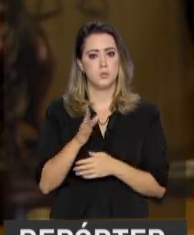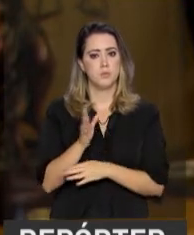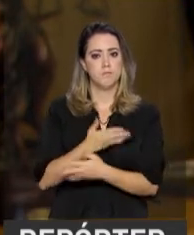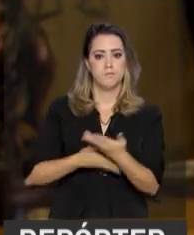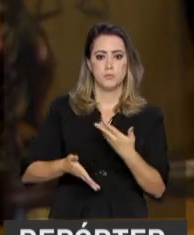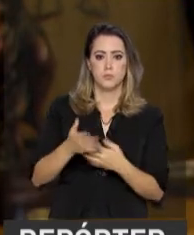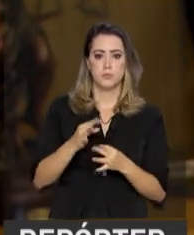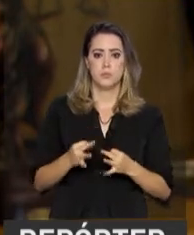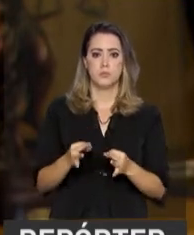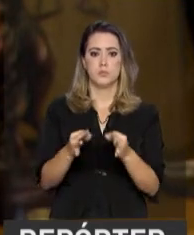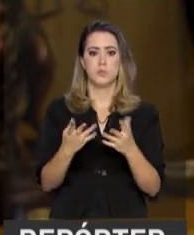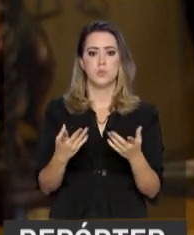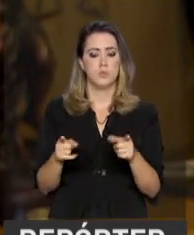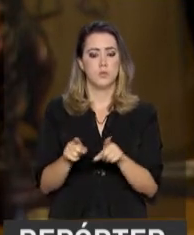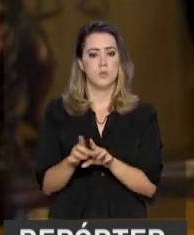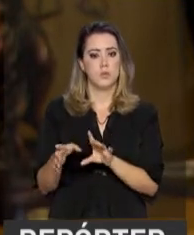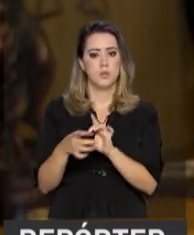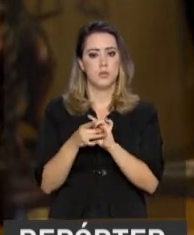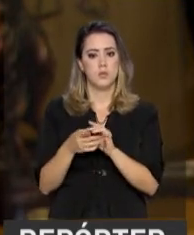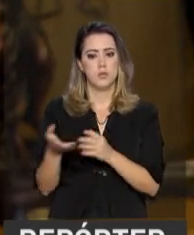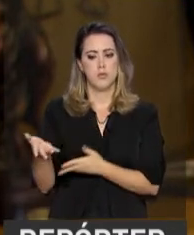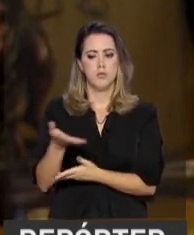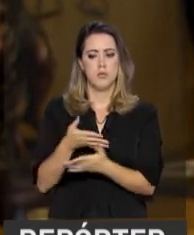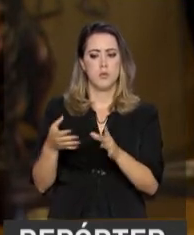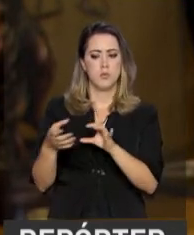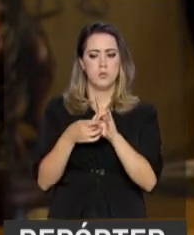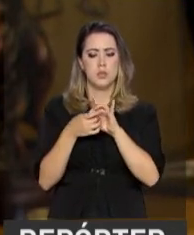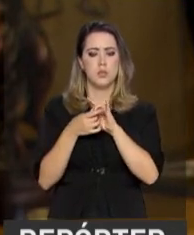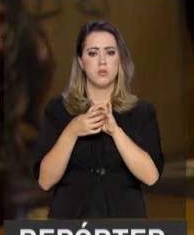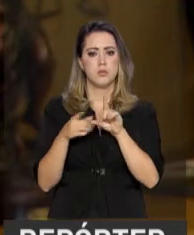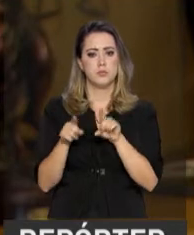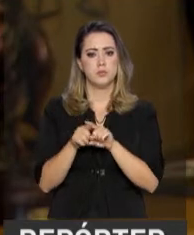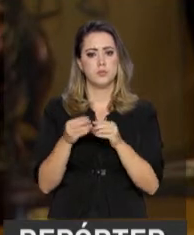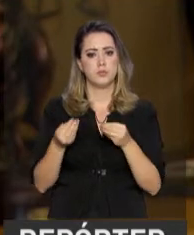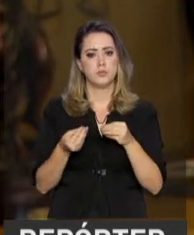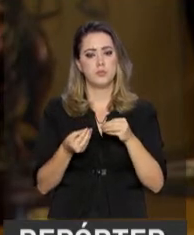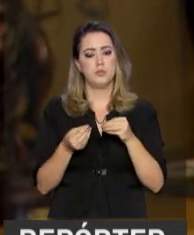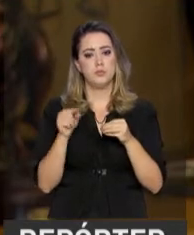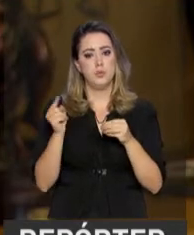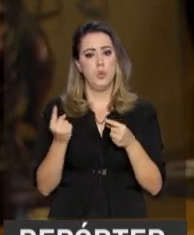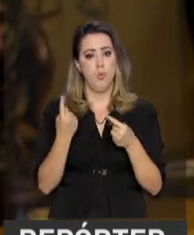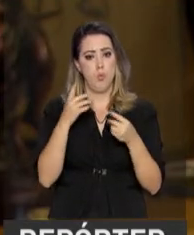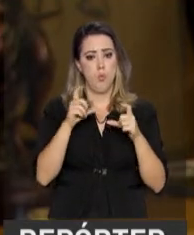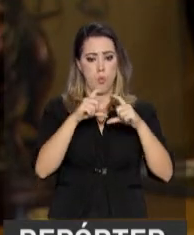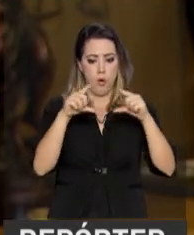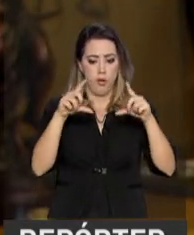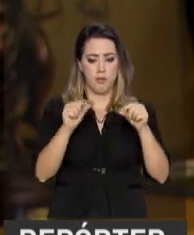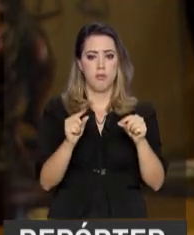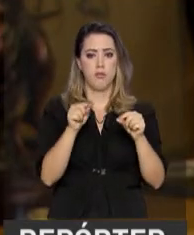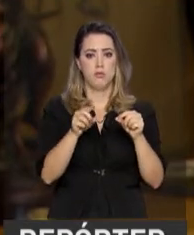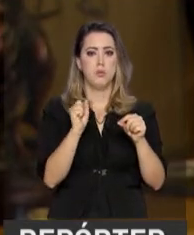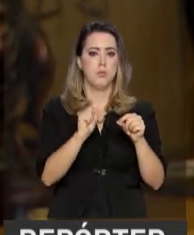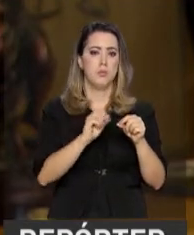cooperação técnica, a gente vai poder fazer um barramento de serviços. É trazer para um mesmo objeto, para um mesmo cartão,